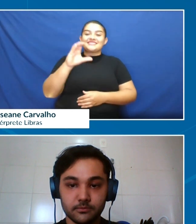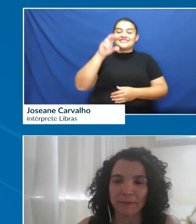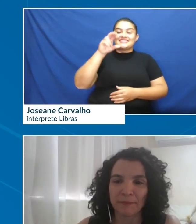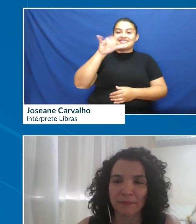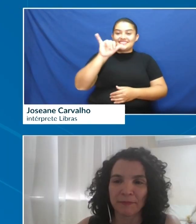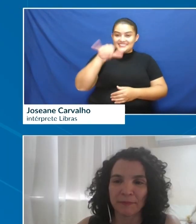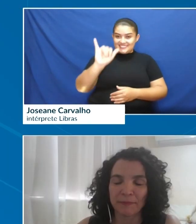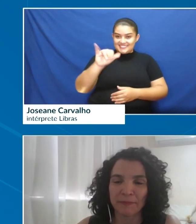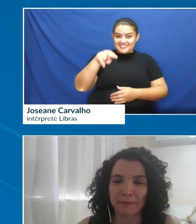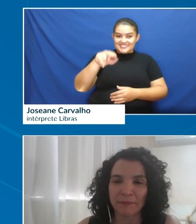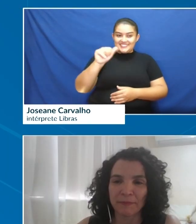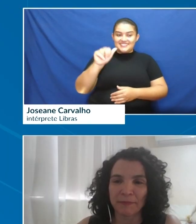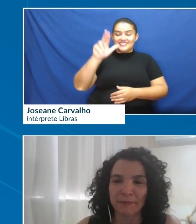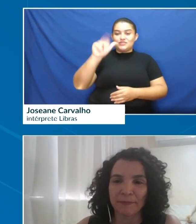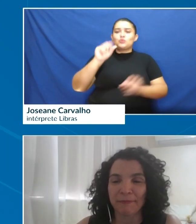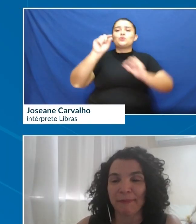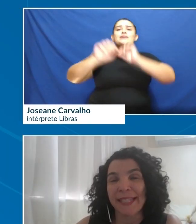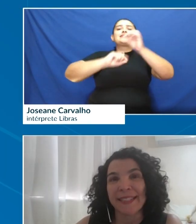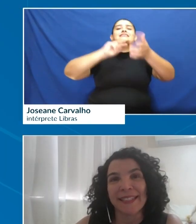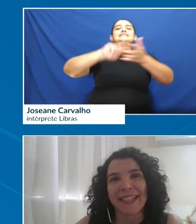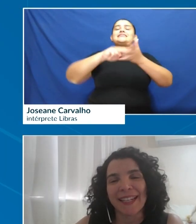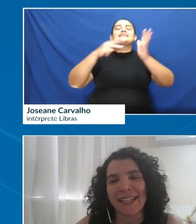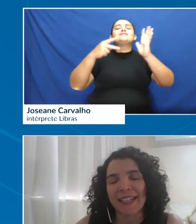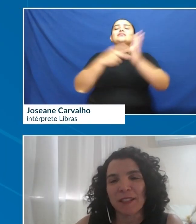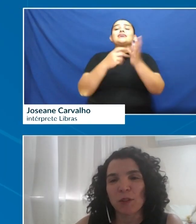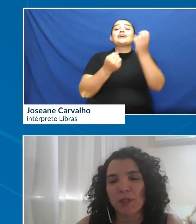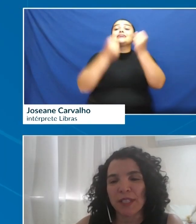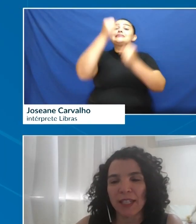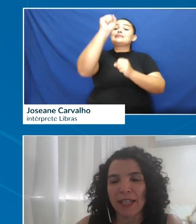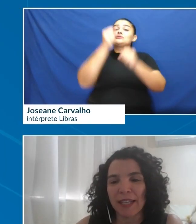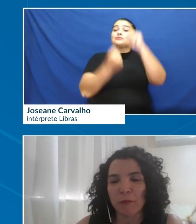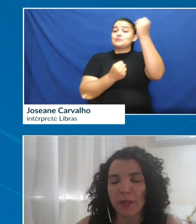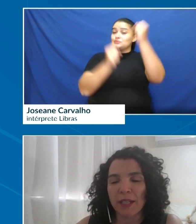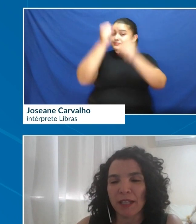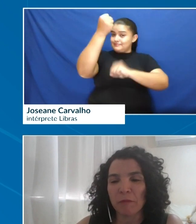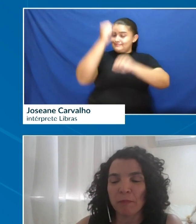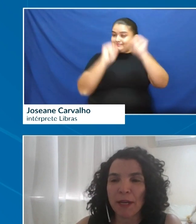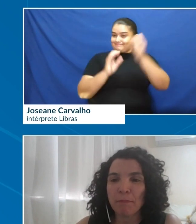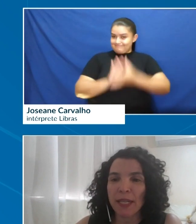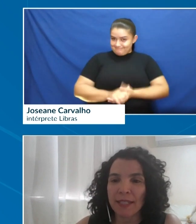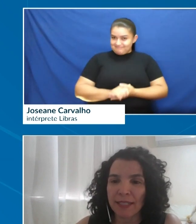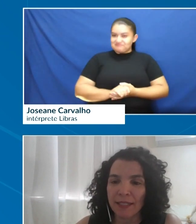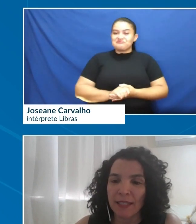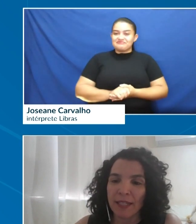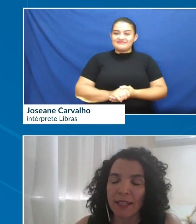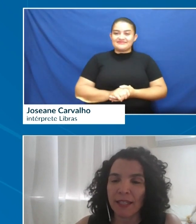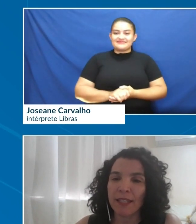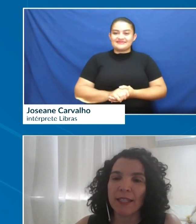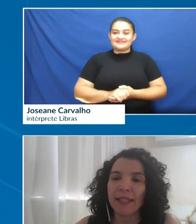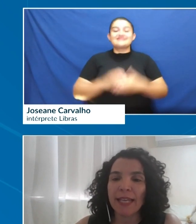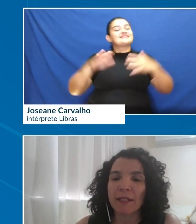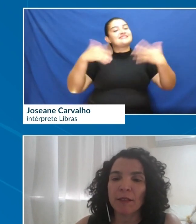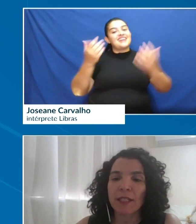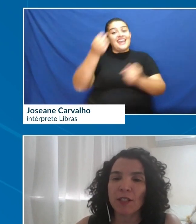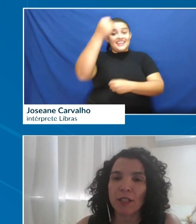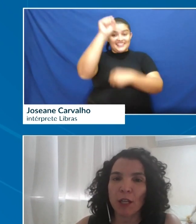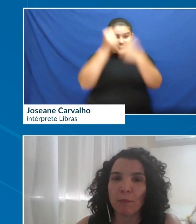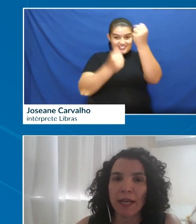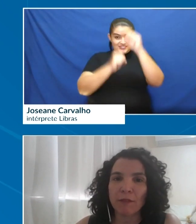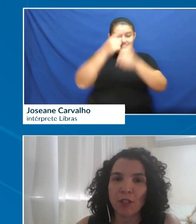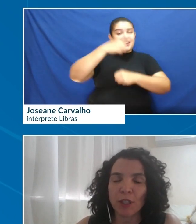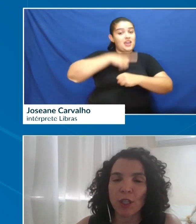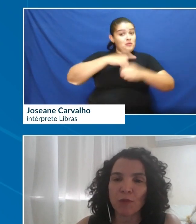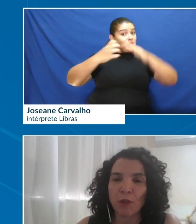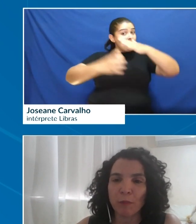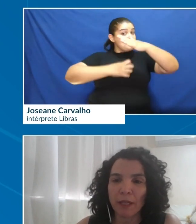é indústria. A indústria é uma empresa que tem o grande